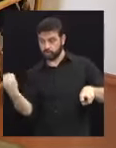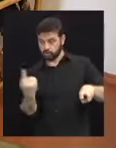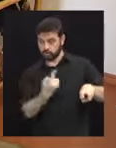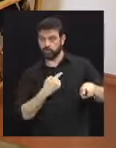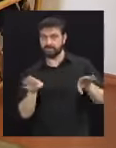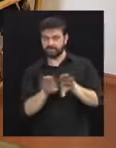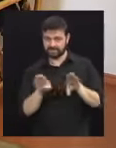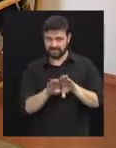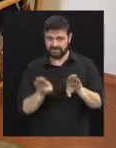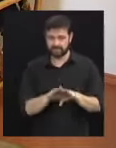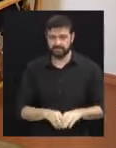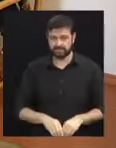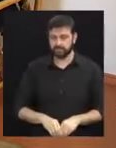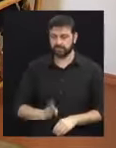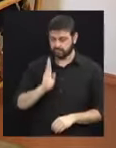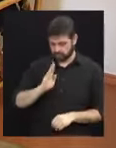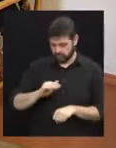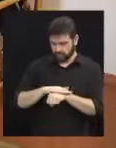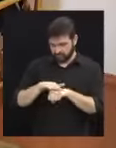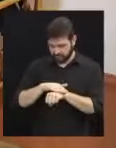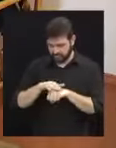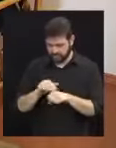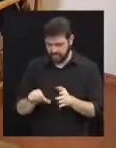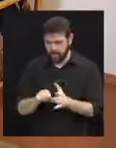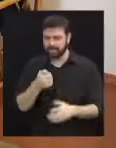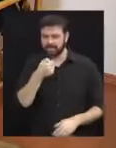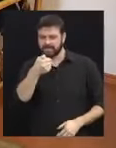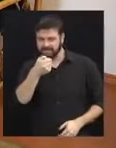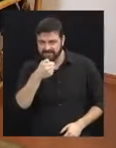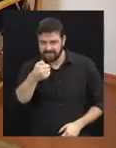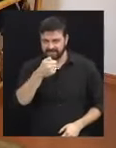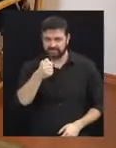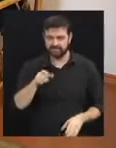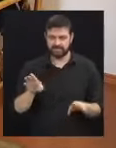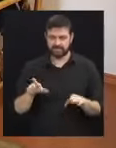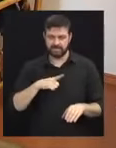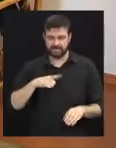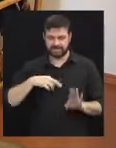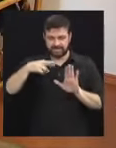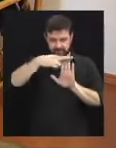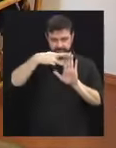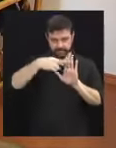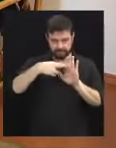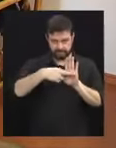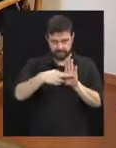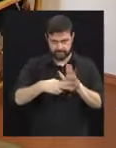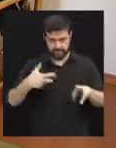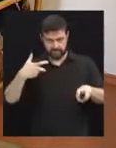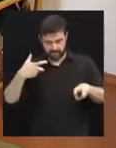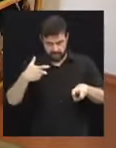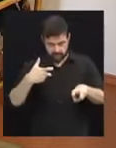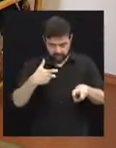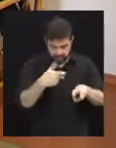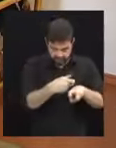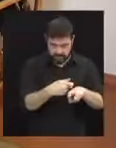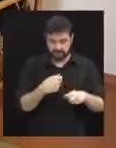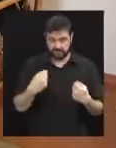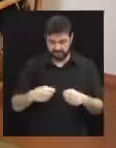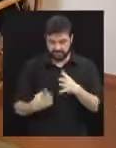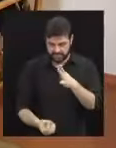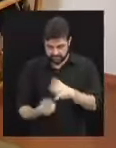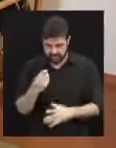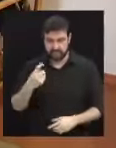falou um pouquinho disso no primeiro bloco. Existe toda uma regra de vacinação e de acompanhamento que tem que ser feito. É